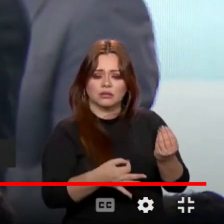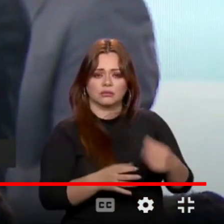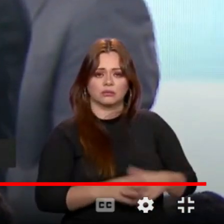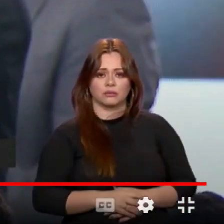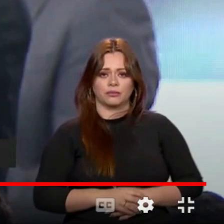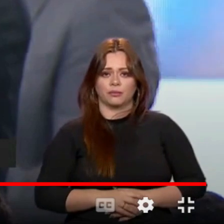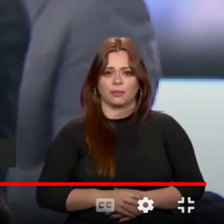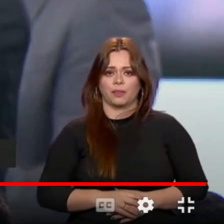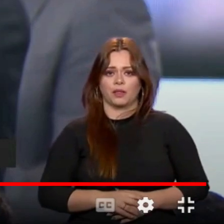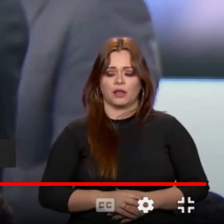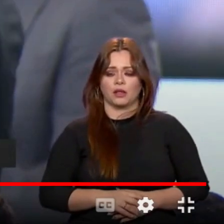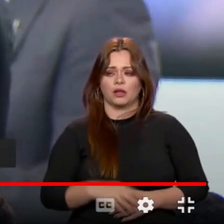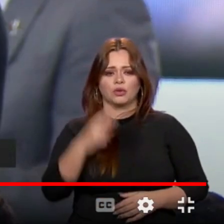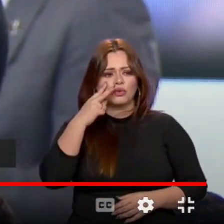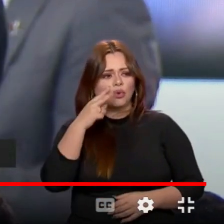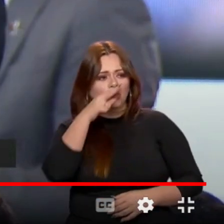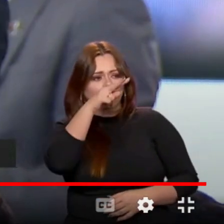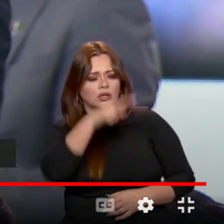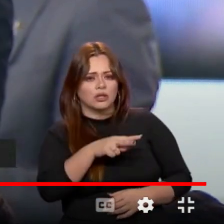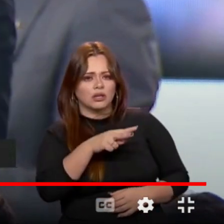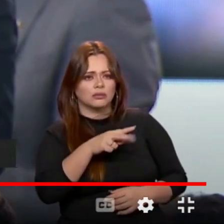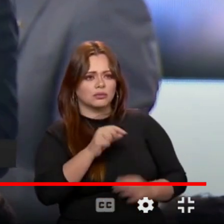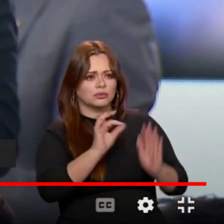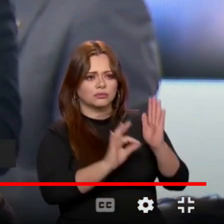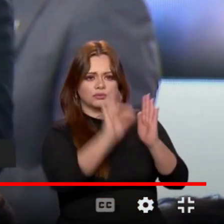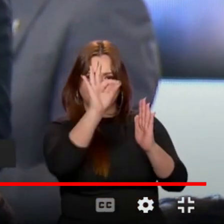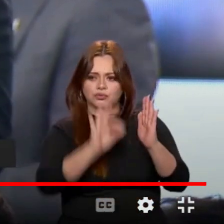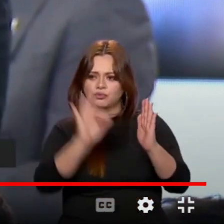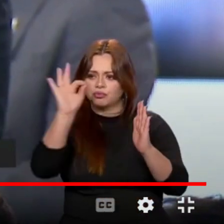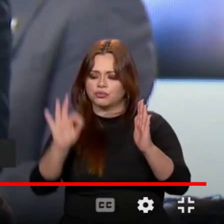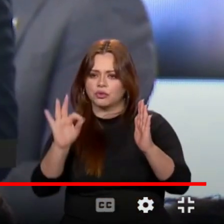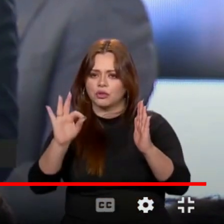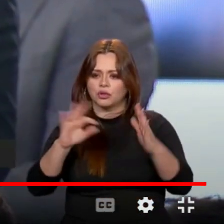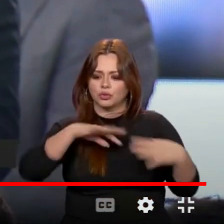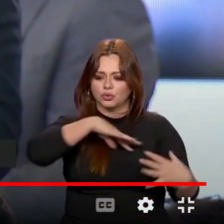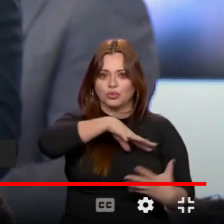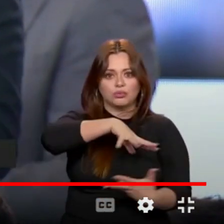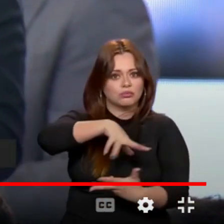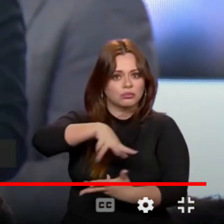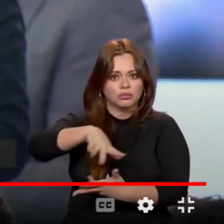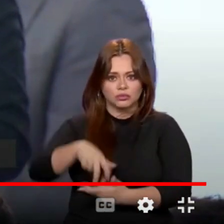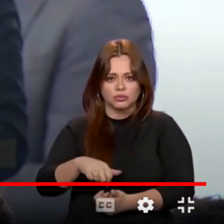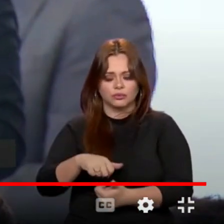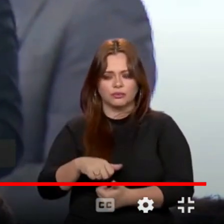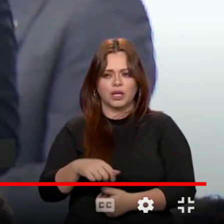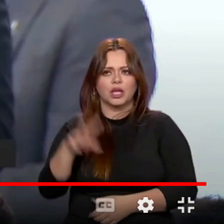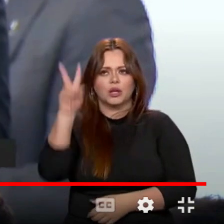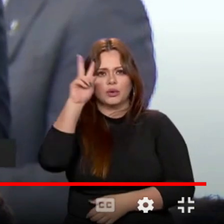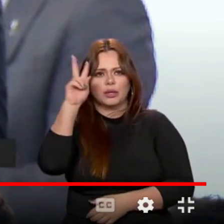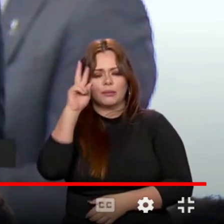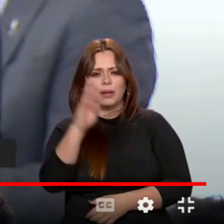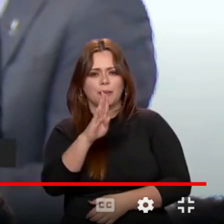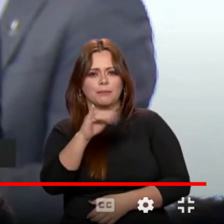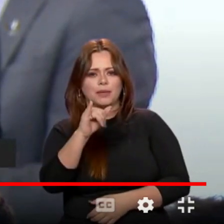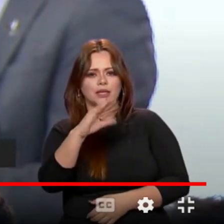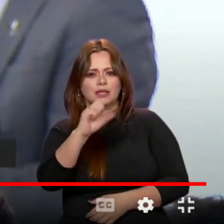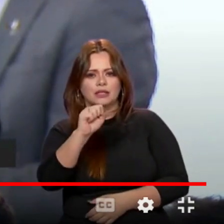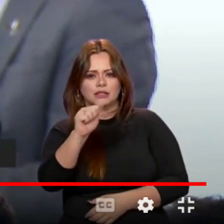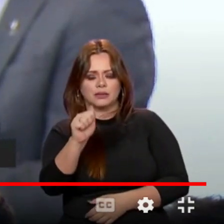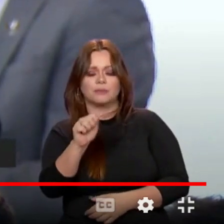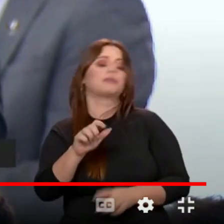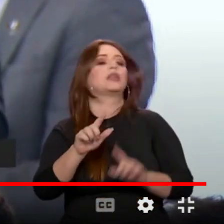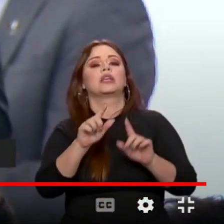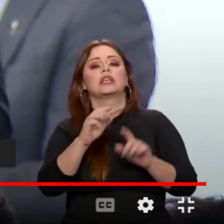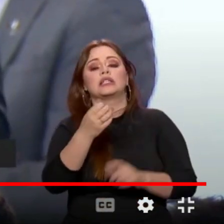brasileira. Quando nós olhamos alguns indicadores internacionais, e eu me lembrei agora há pouco do PISA, 65 países